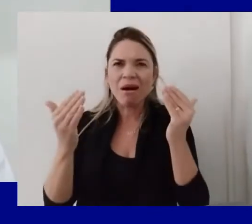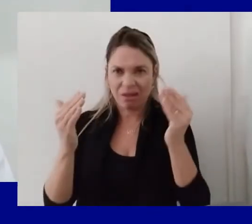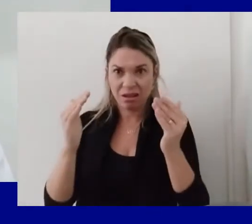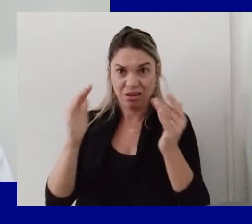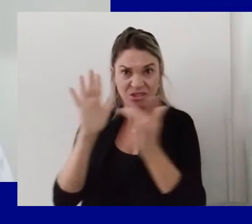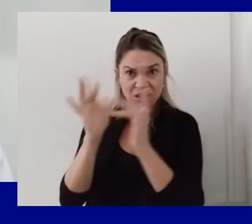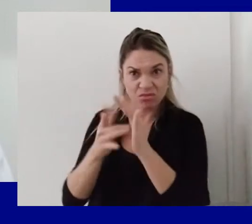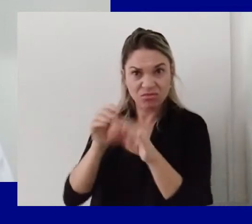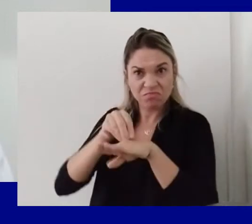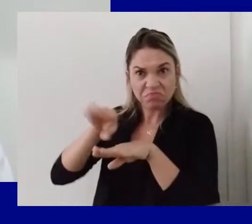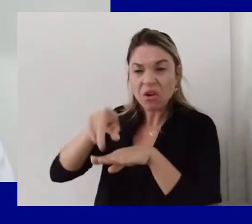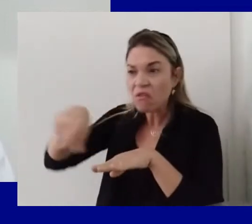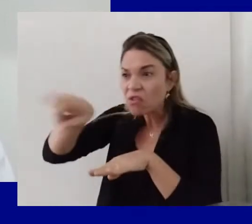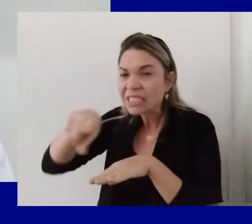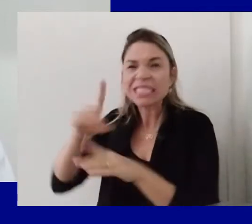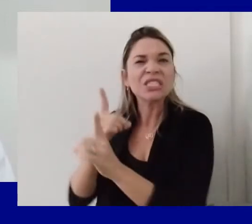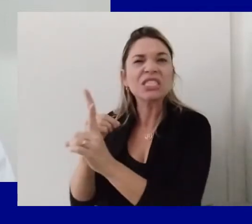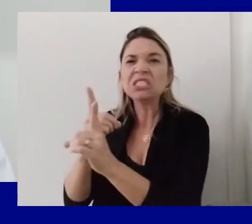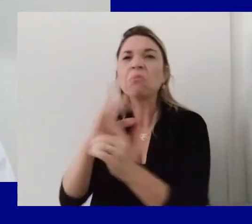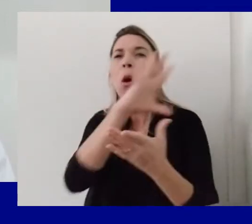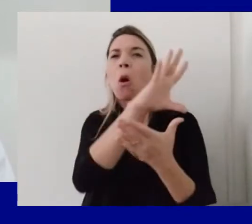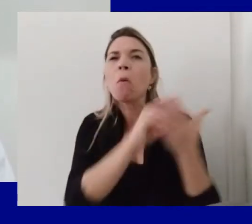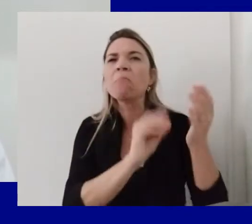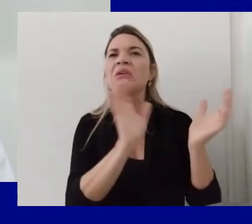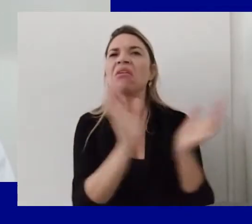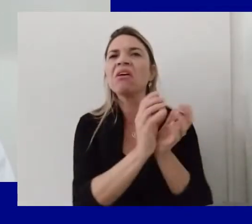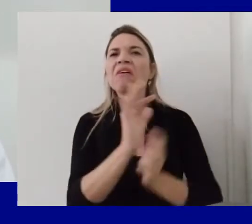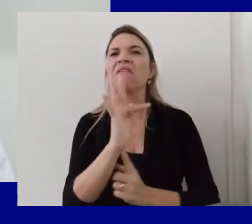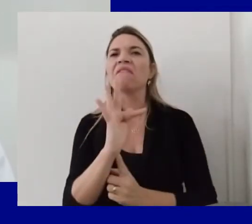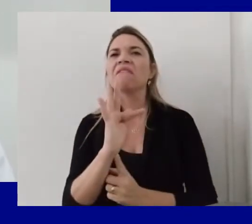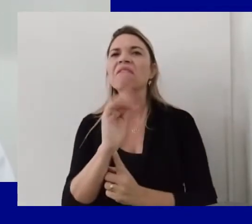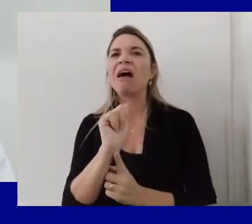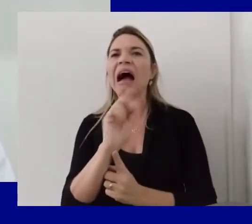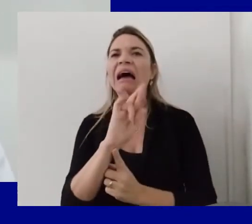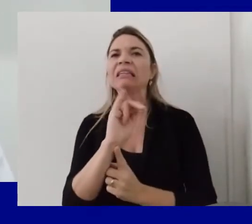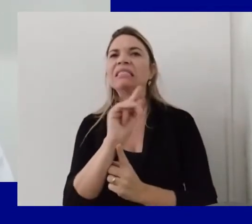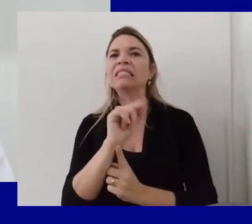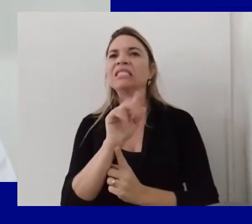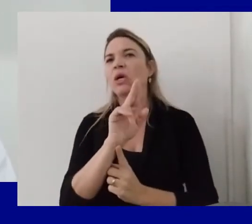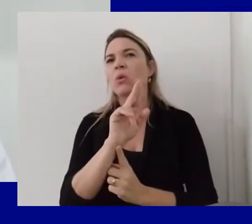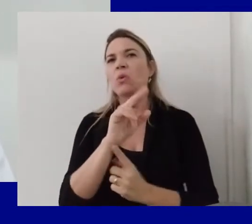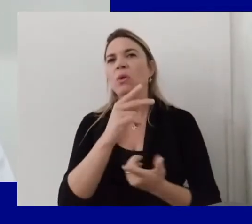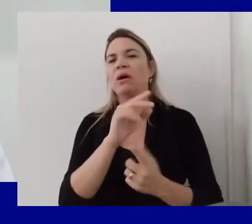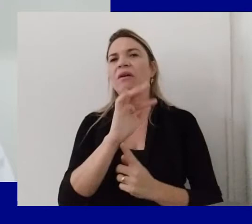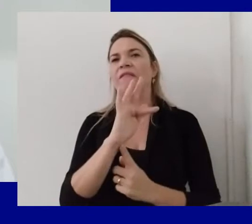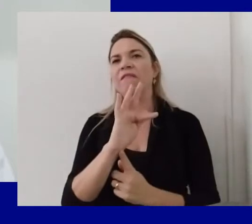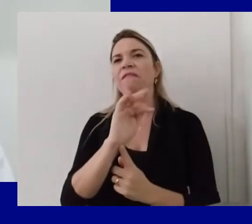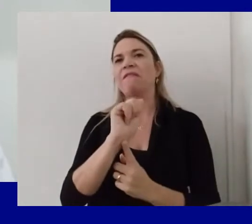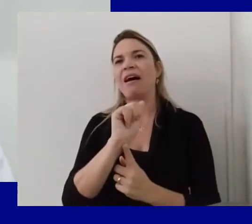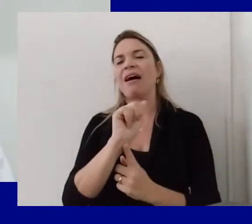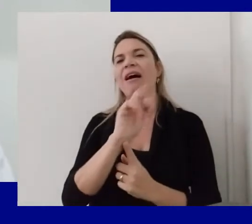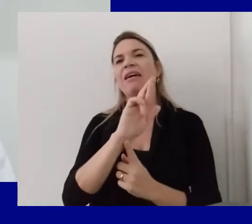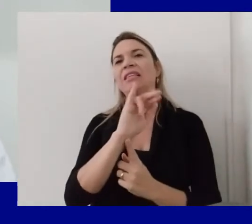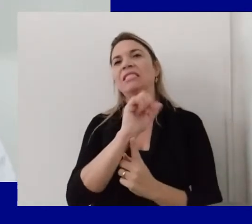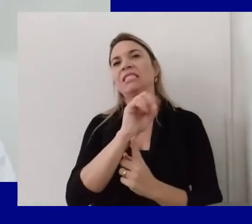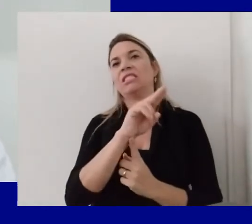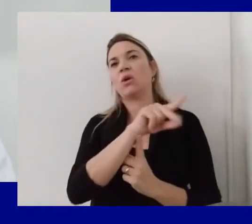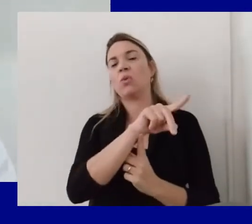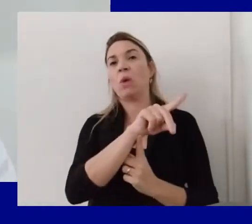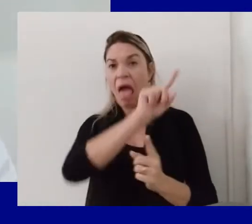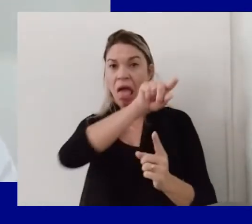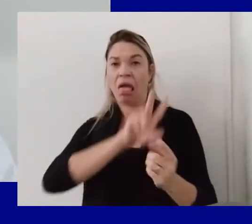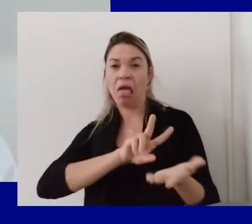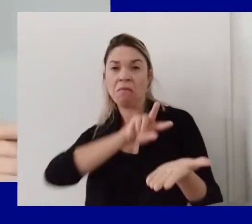versículo 5 do capítulo 6, que oravam em público, em pé nas sinagogas, nos cantos das praças,